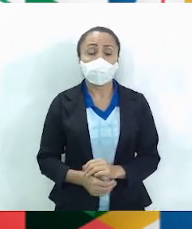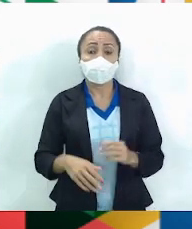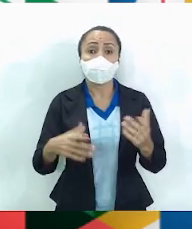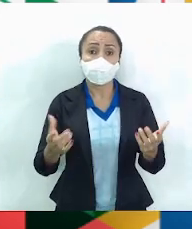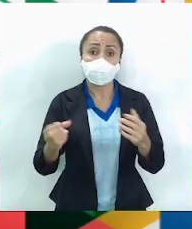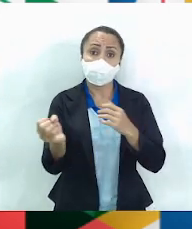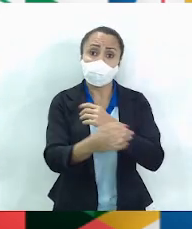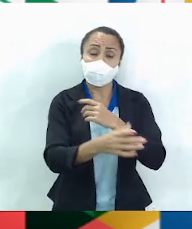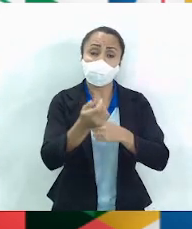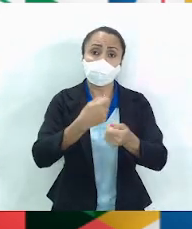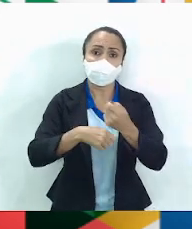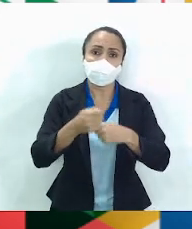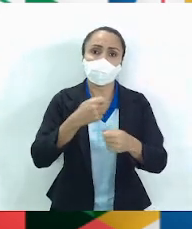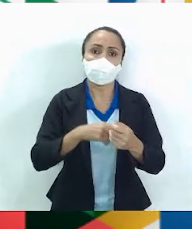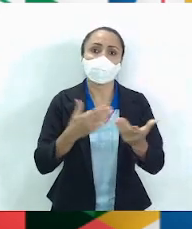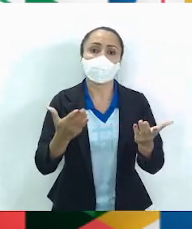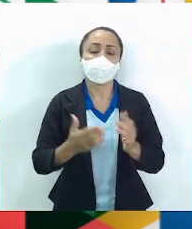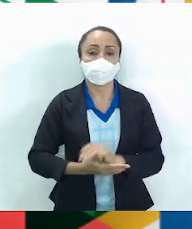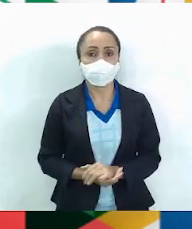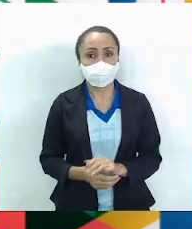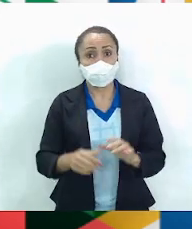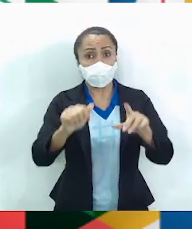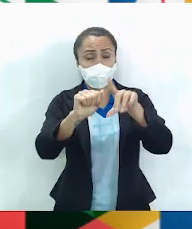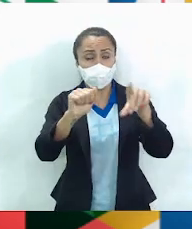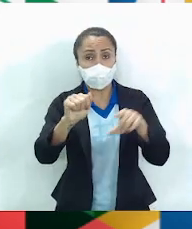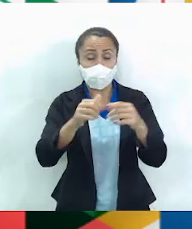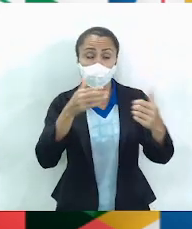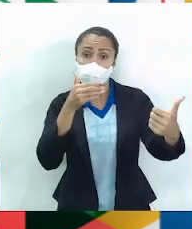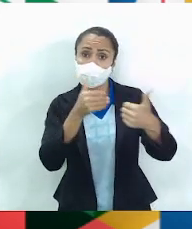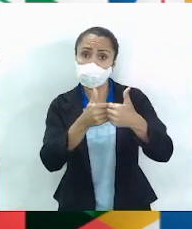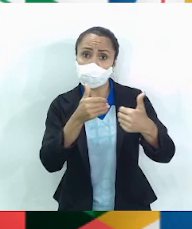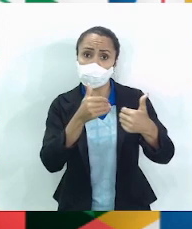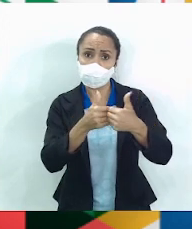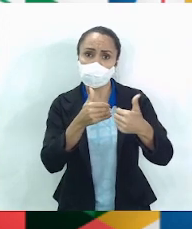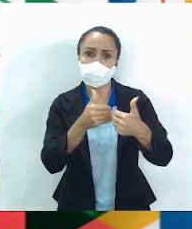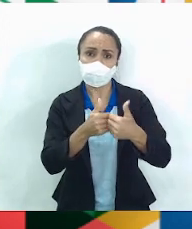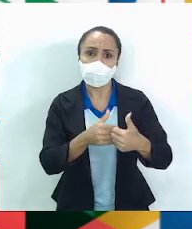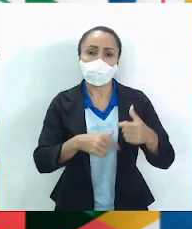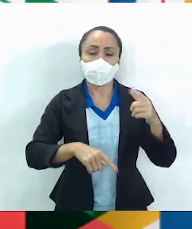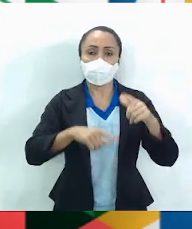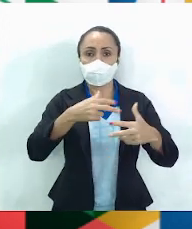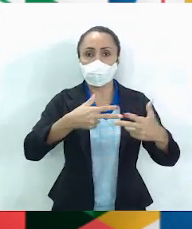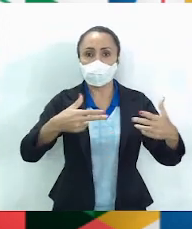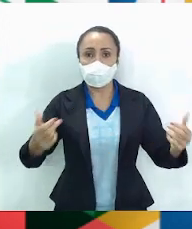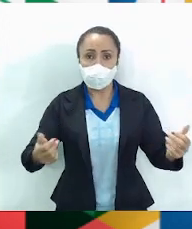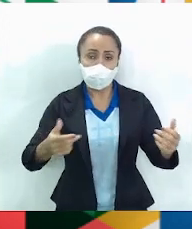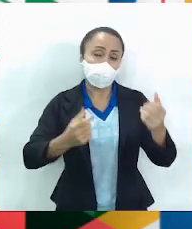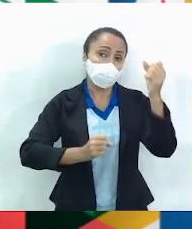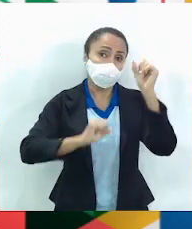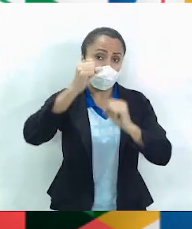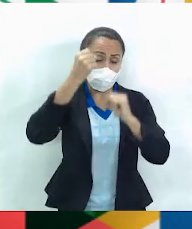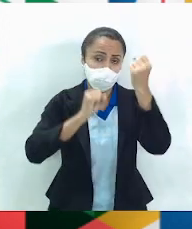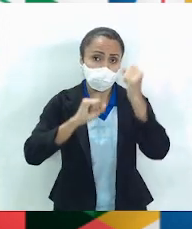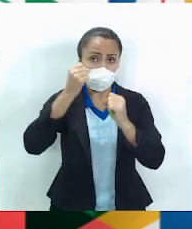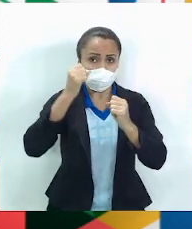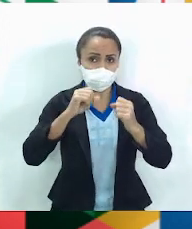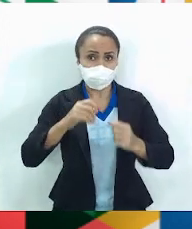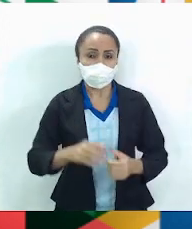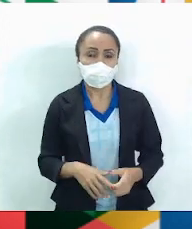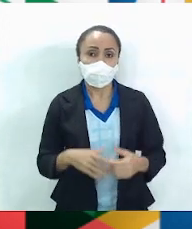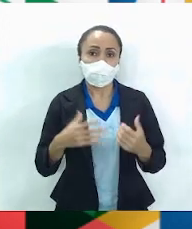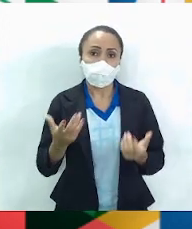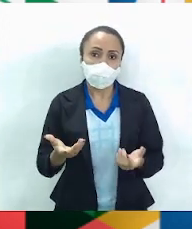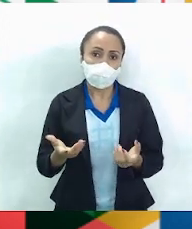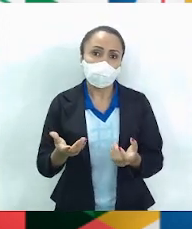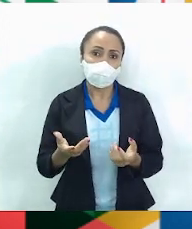nova economia é a proximidade de fontes de matéria-prima industrial e do